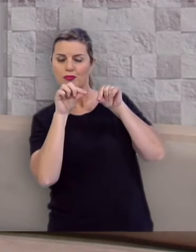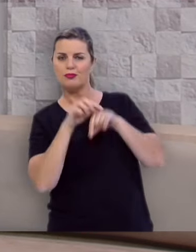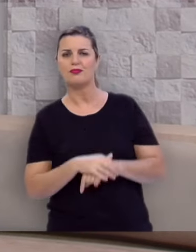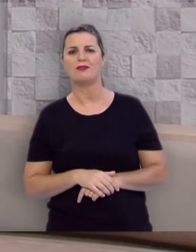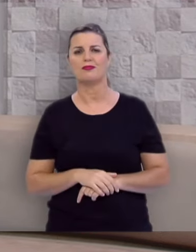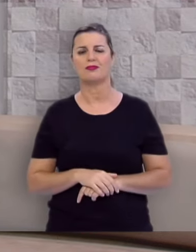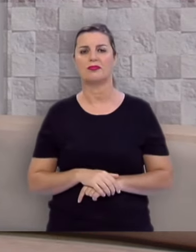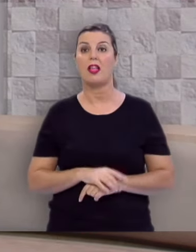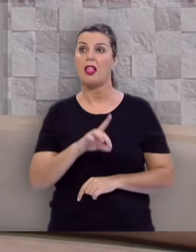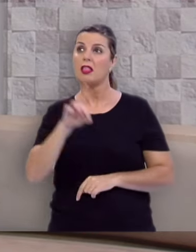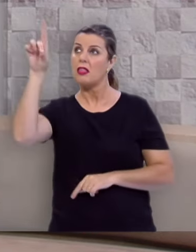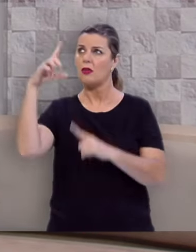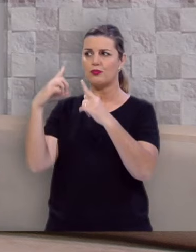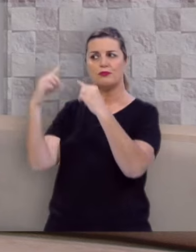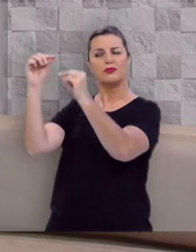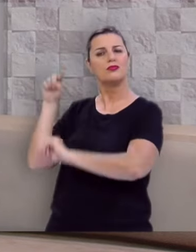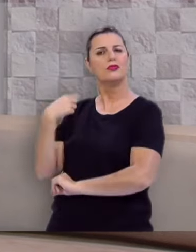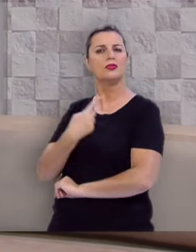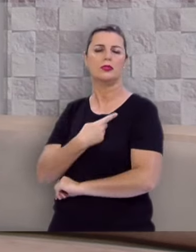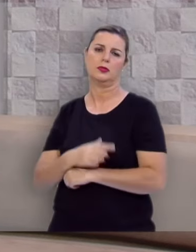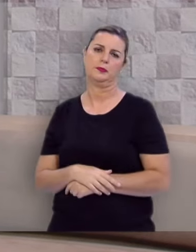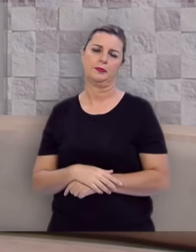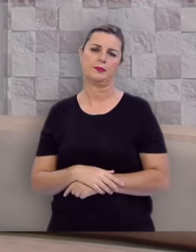predestinou. Deus nos escolheu.